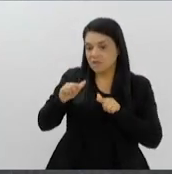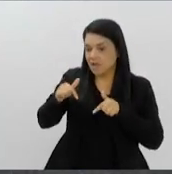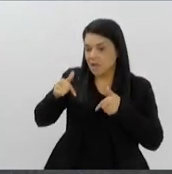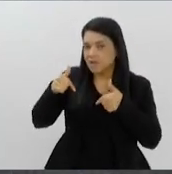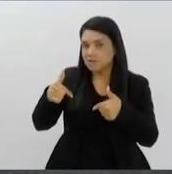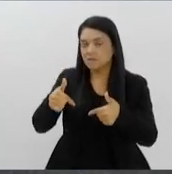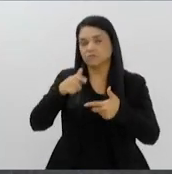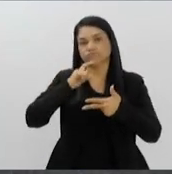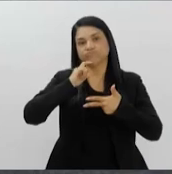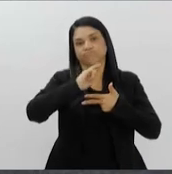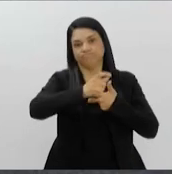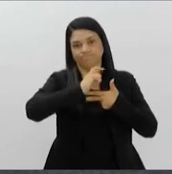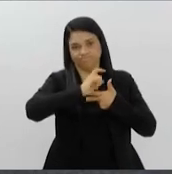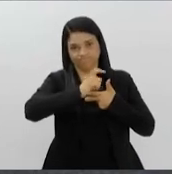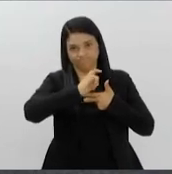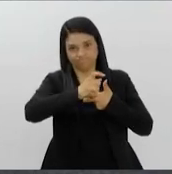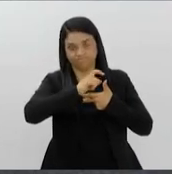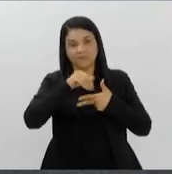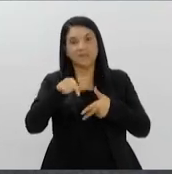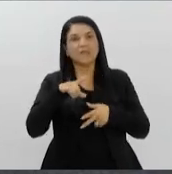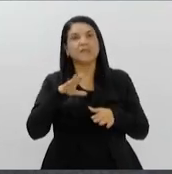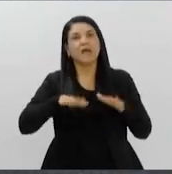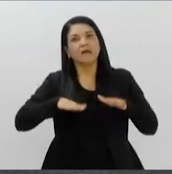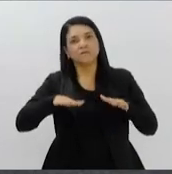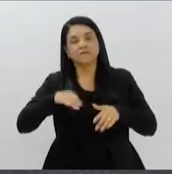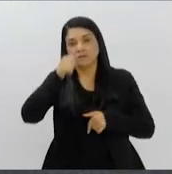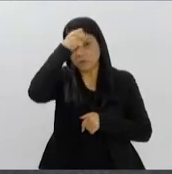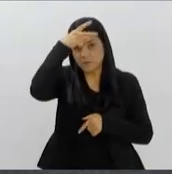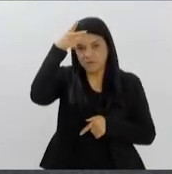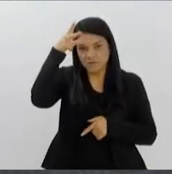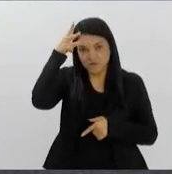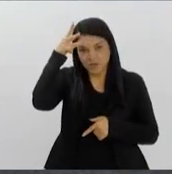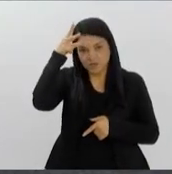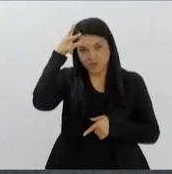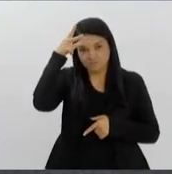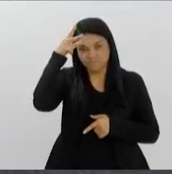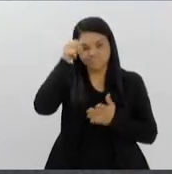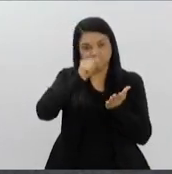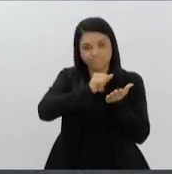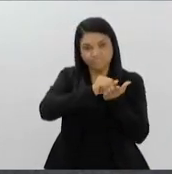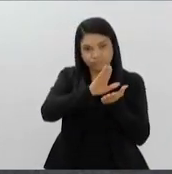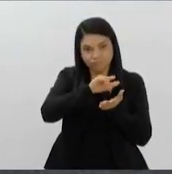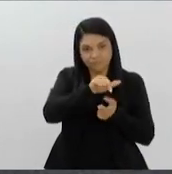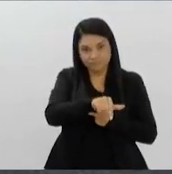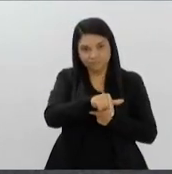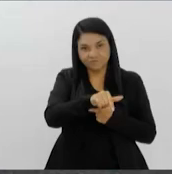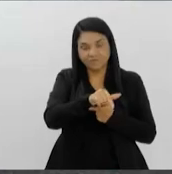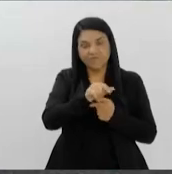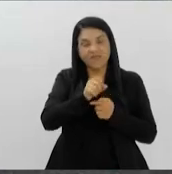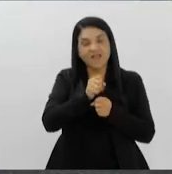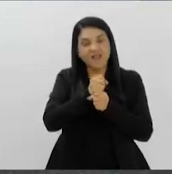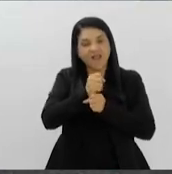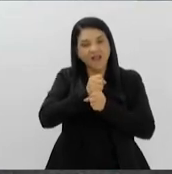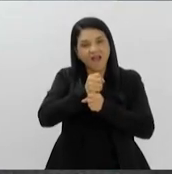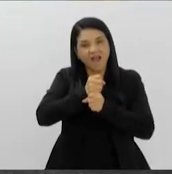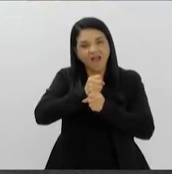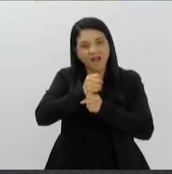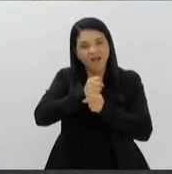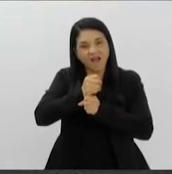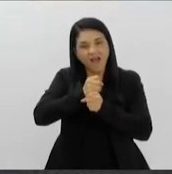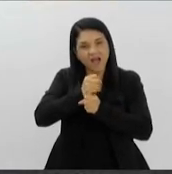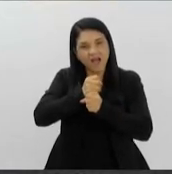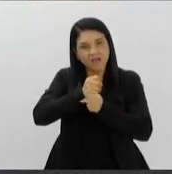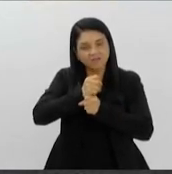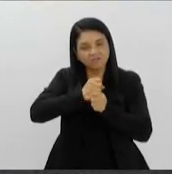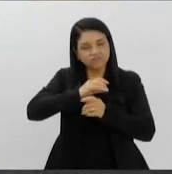Executivo, porque você tem casos que o prefeito sai da governância e, muitos anos depois dele sair da